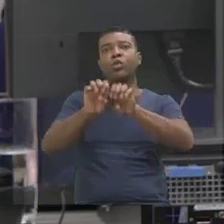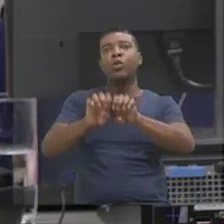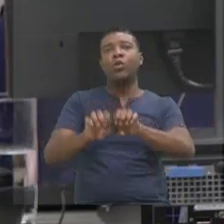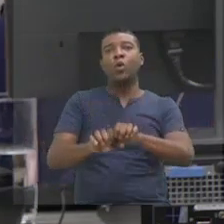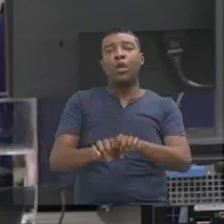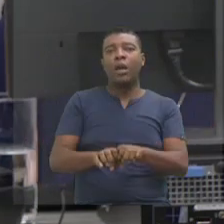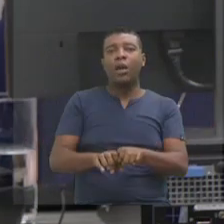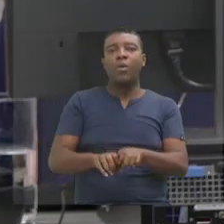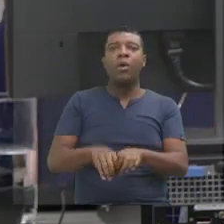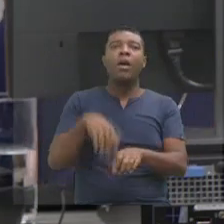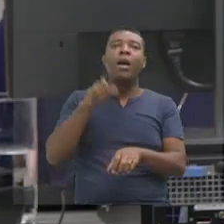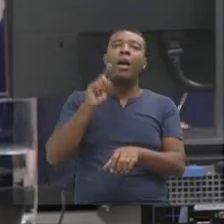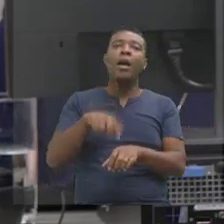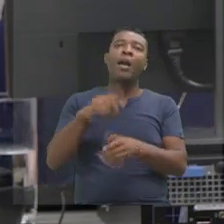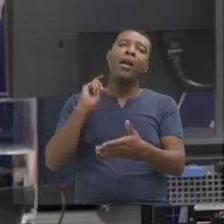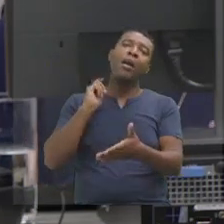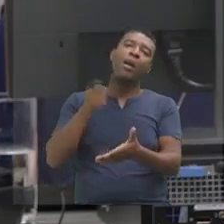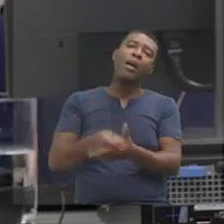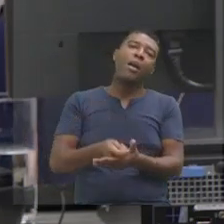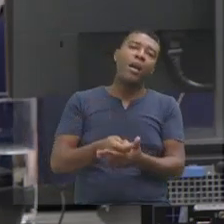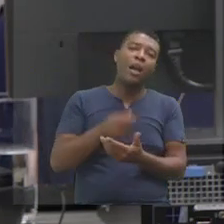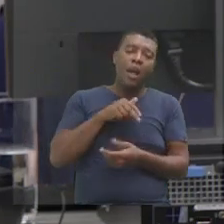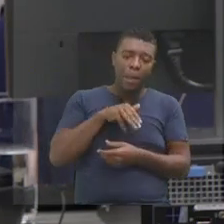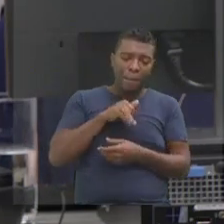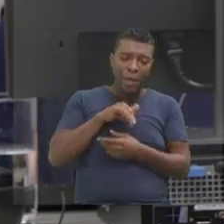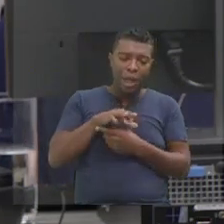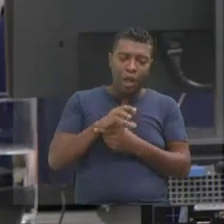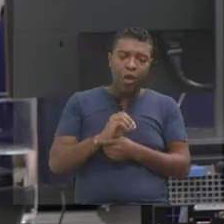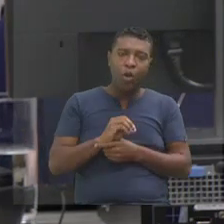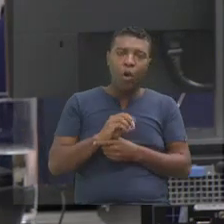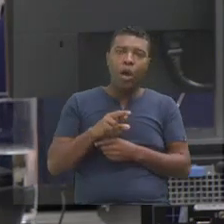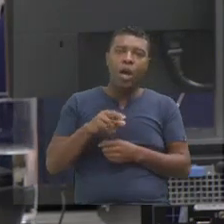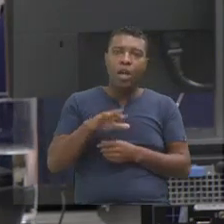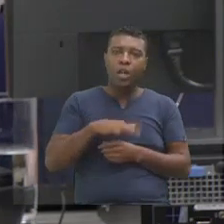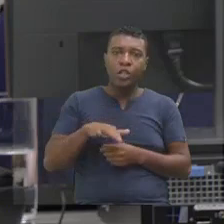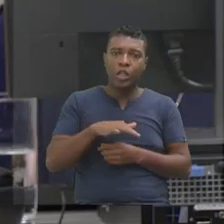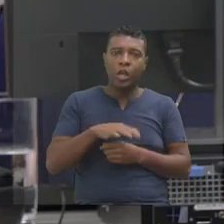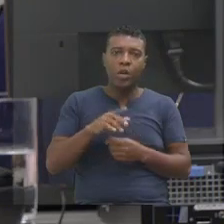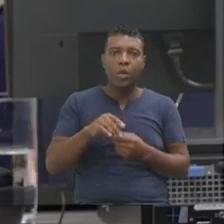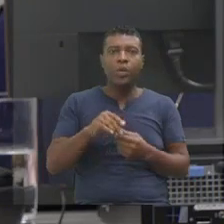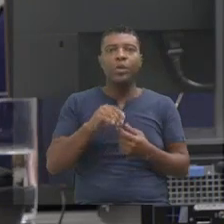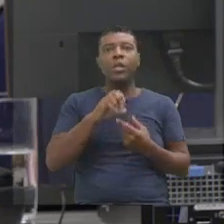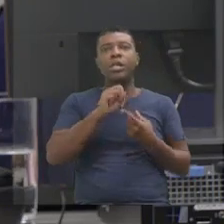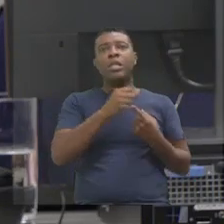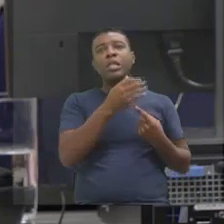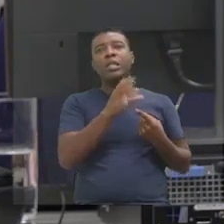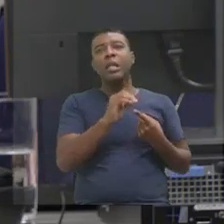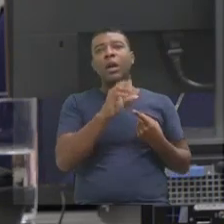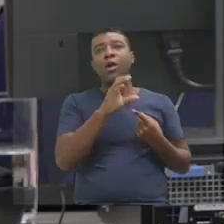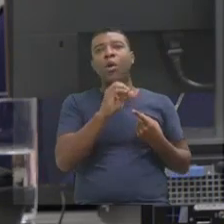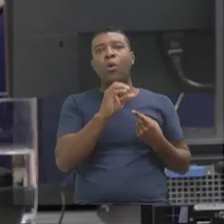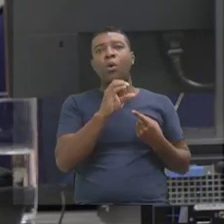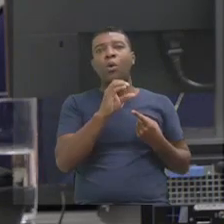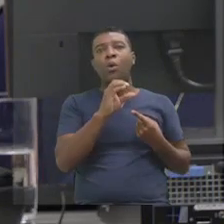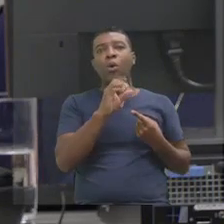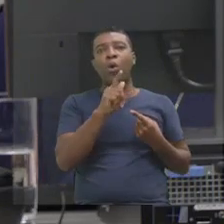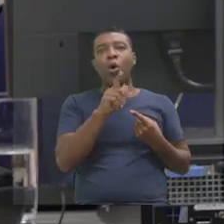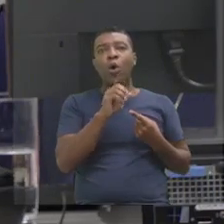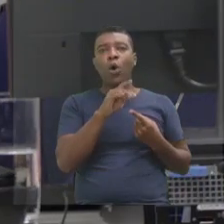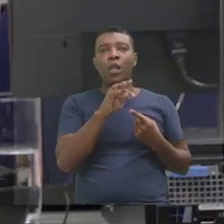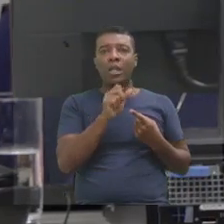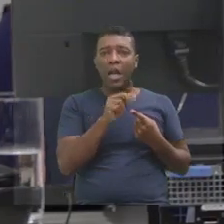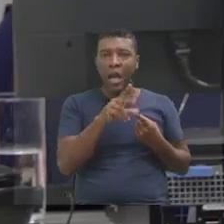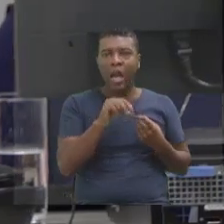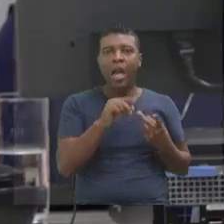investimento de custeio das nossas microrregião microrregiões que São Gotardo João Pinheiro Patos Unaí